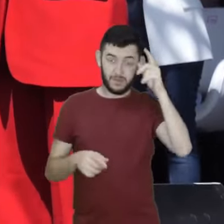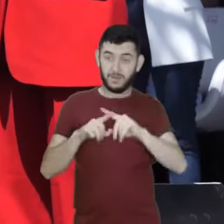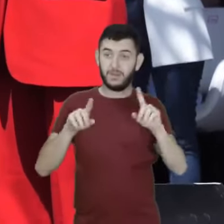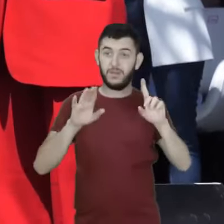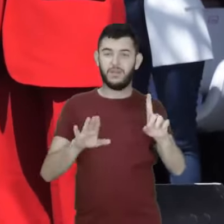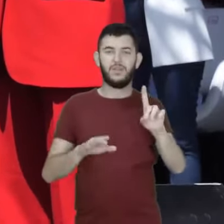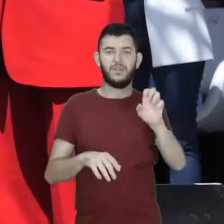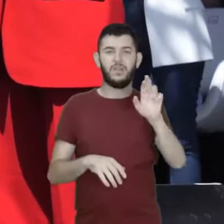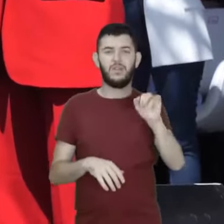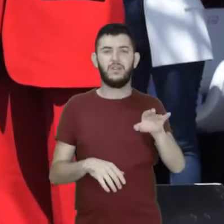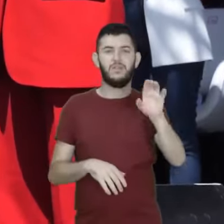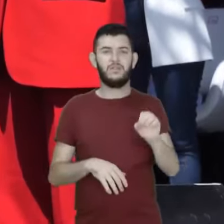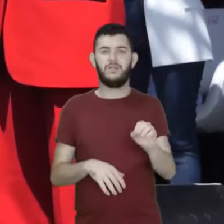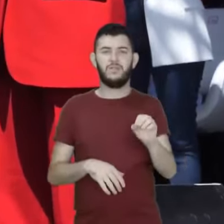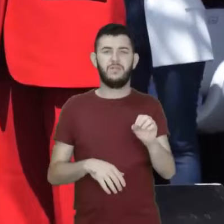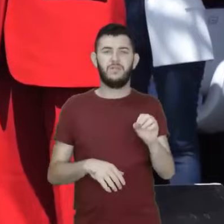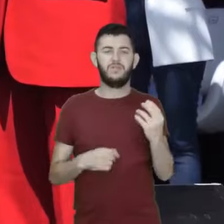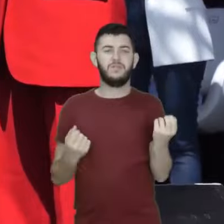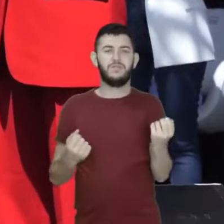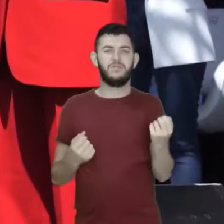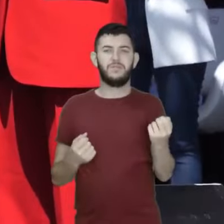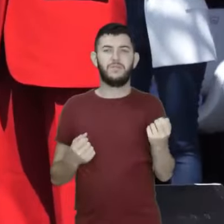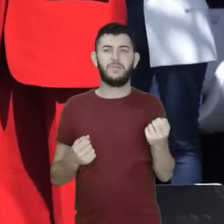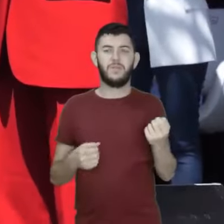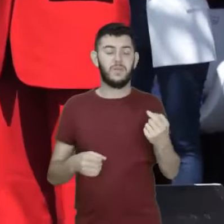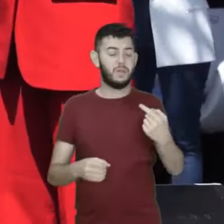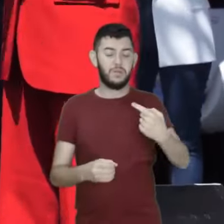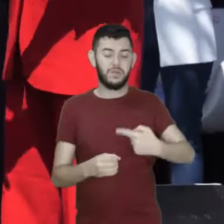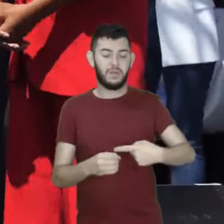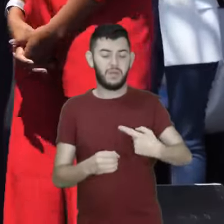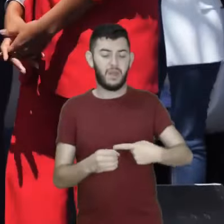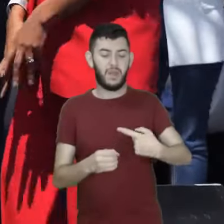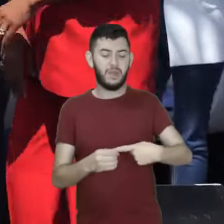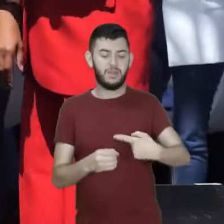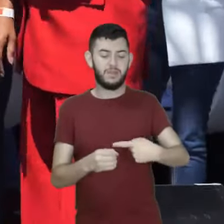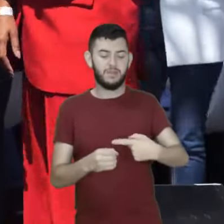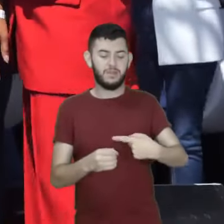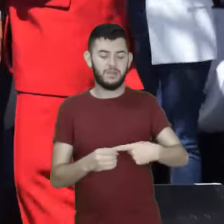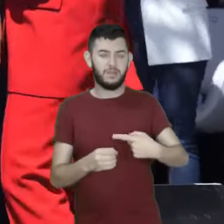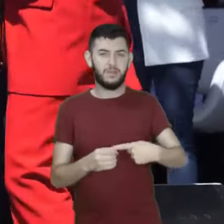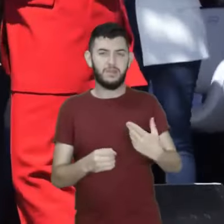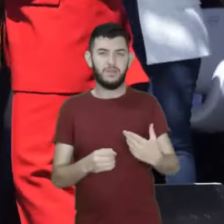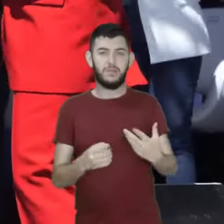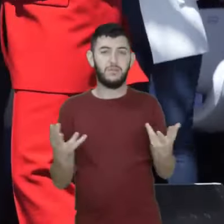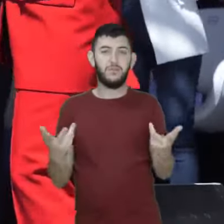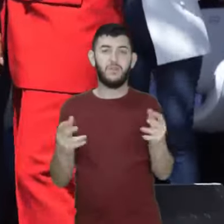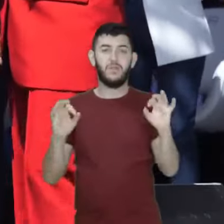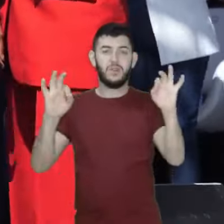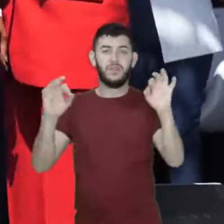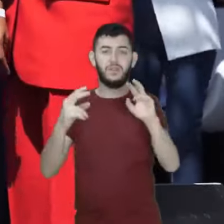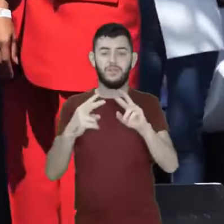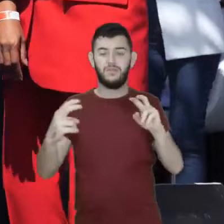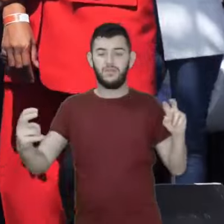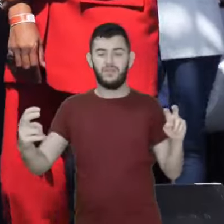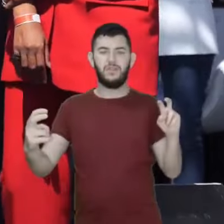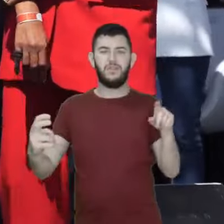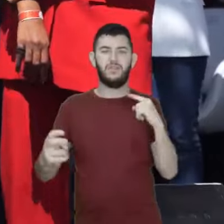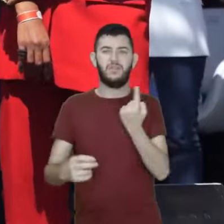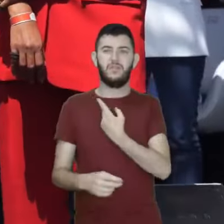uma cidade, Dario, não é possível, numa cidade bonita como Floripa, que a gente chega aqui à Orla